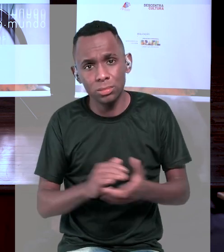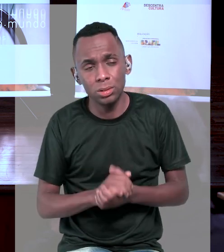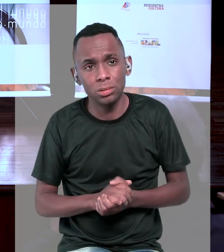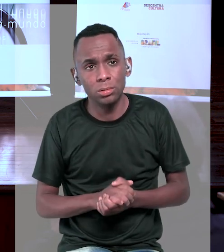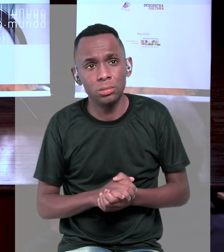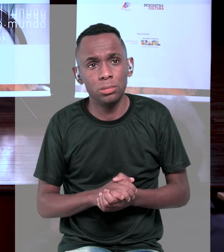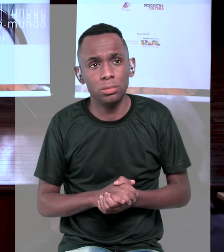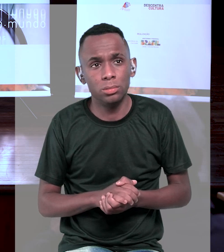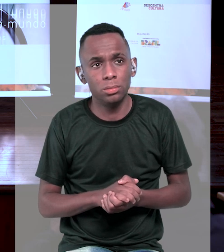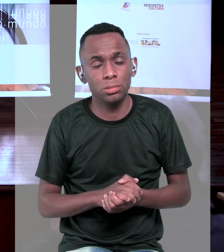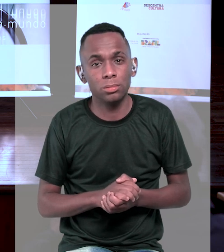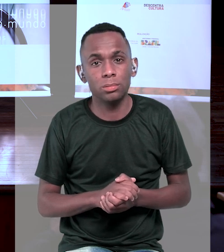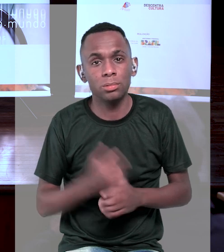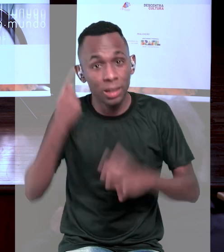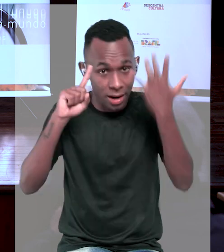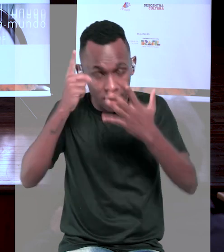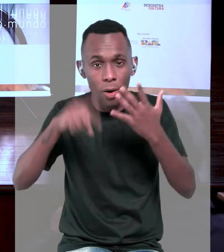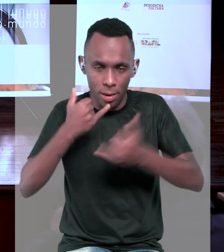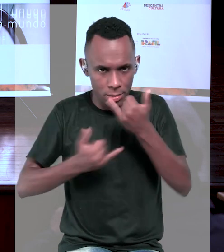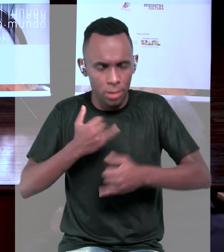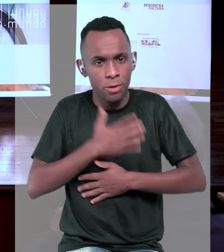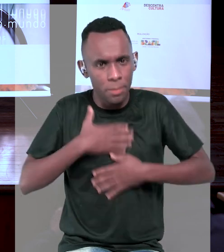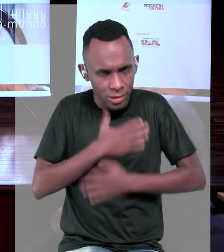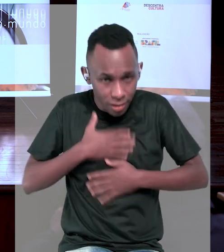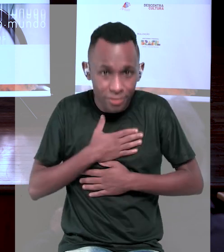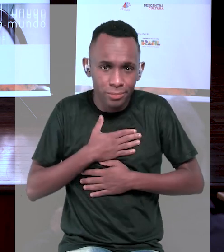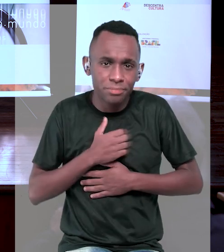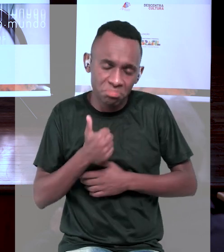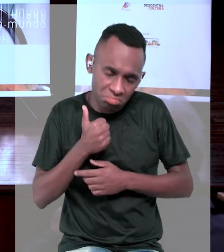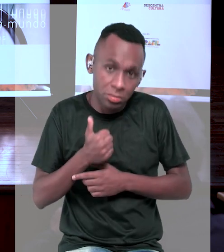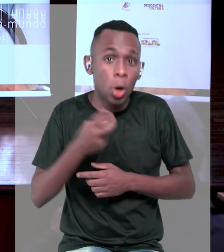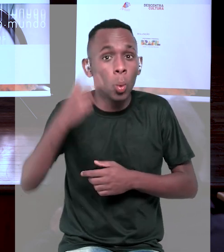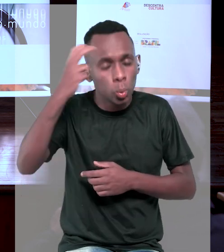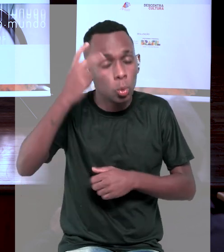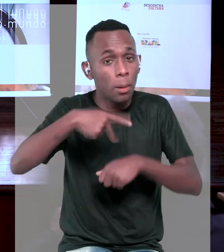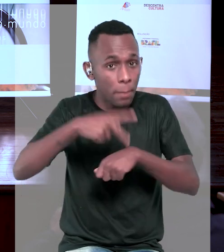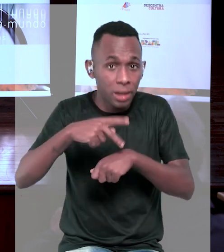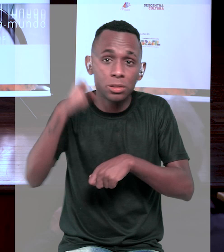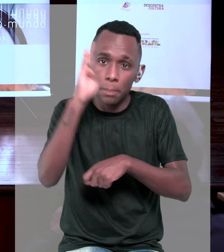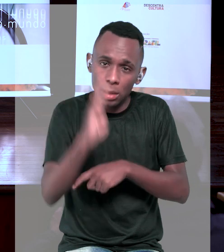Carnaval é entretenimento? É. Ah, mas carnaval, cultura popular? Também é cultura popular.